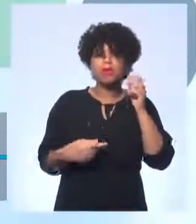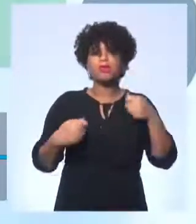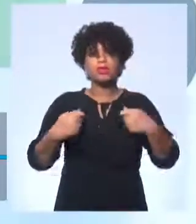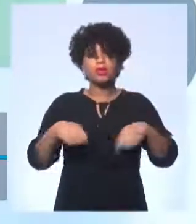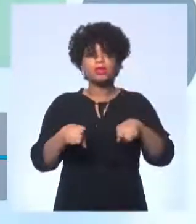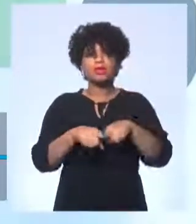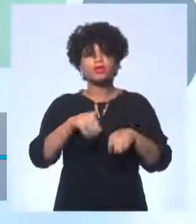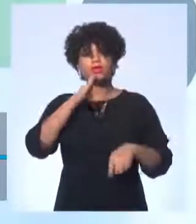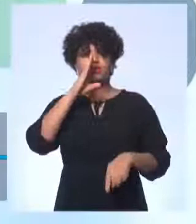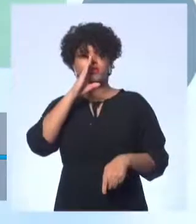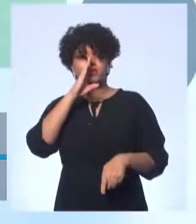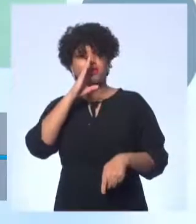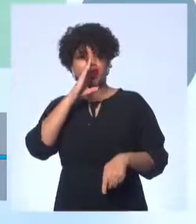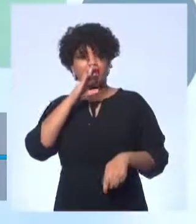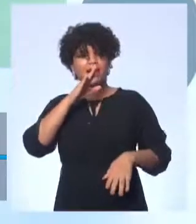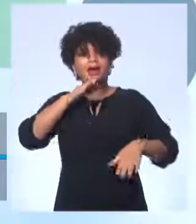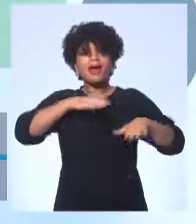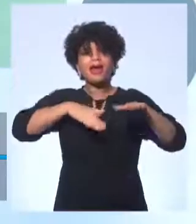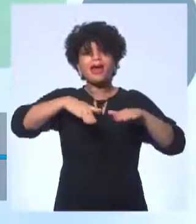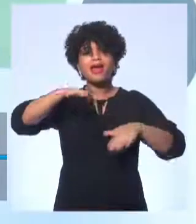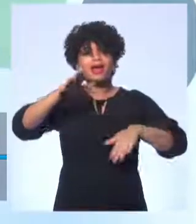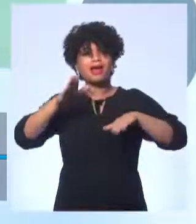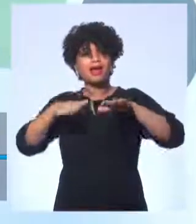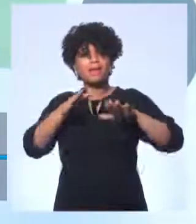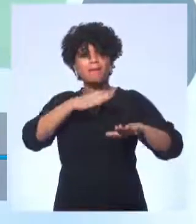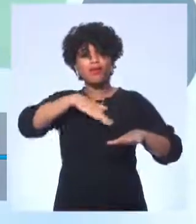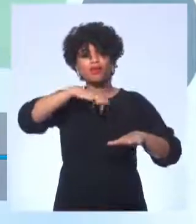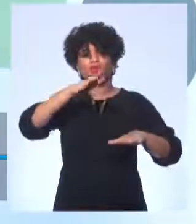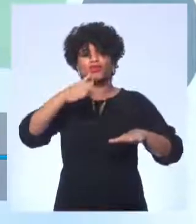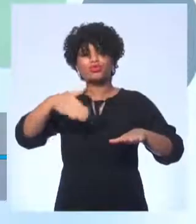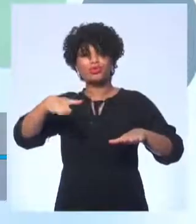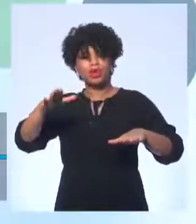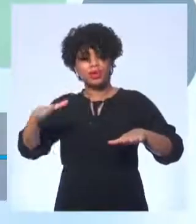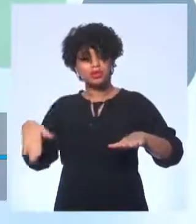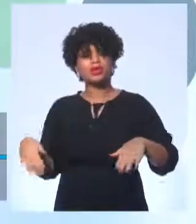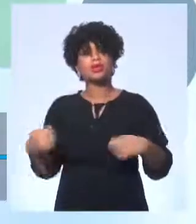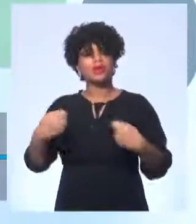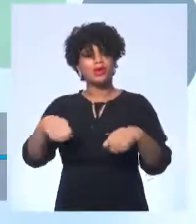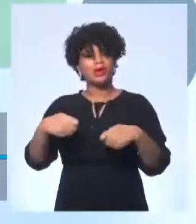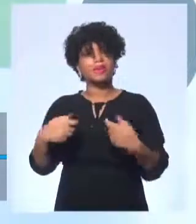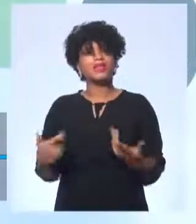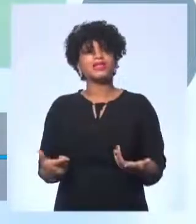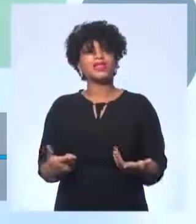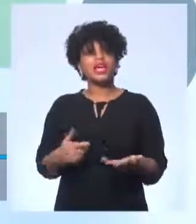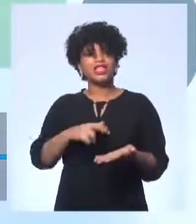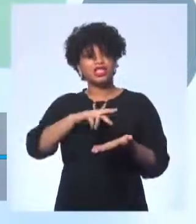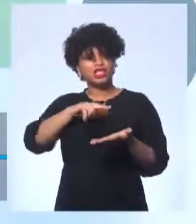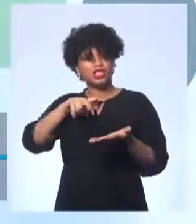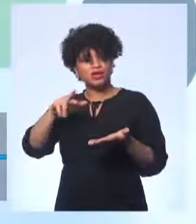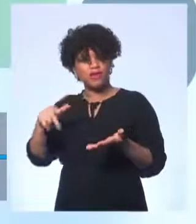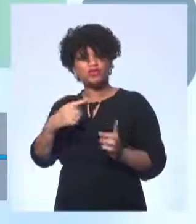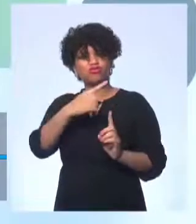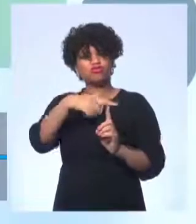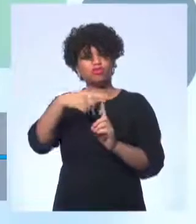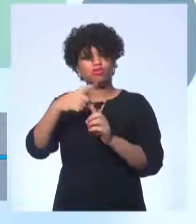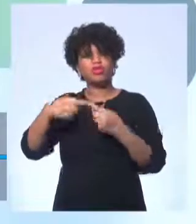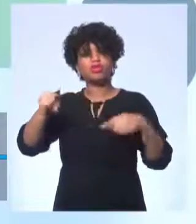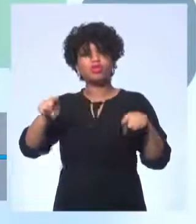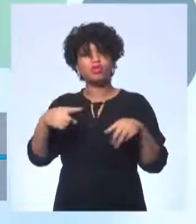Qualquer fenômeno musical que nós ouvimos é constituído também de silêncios, né?